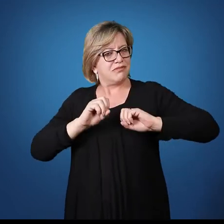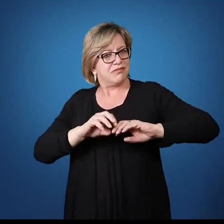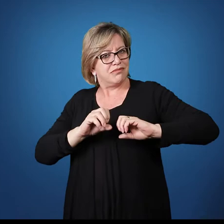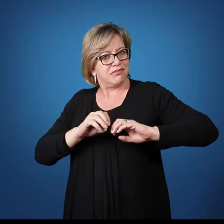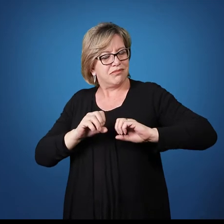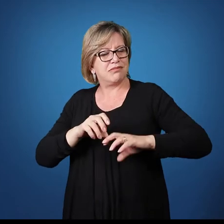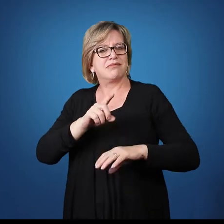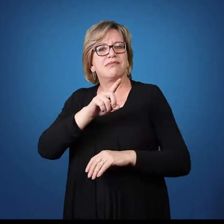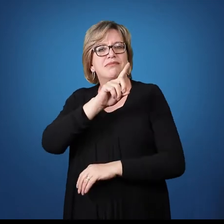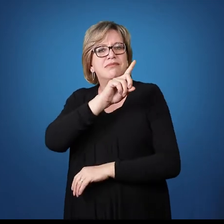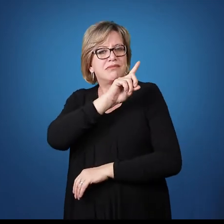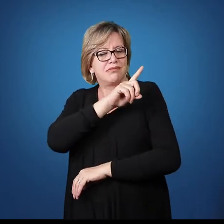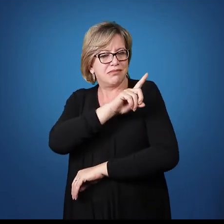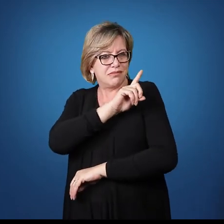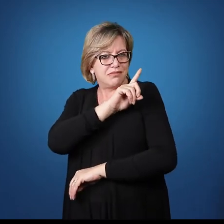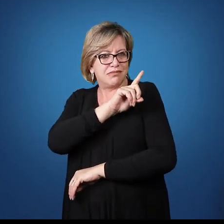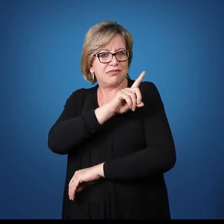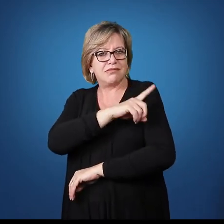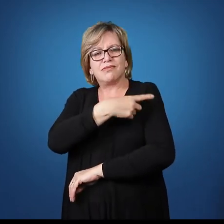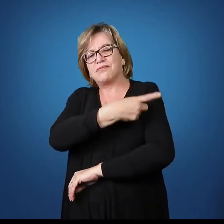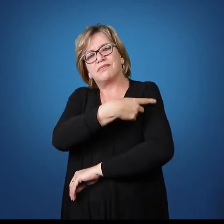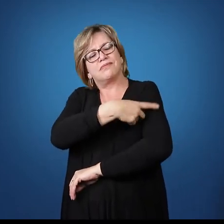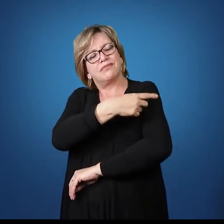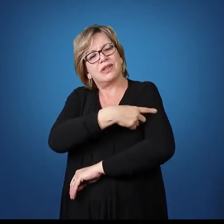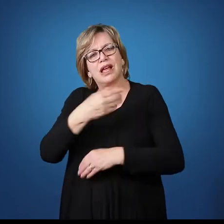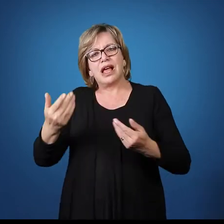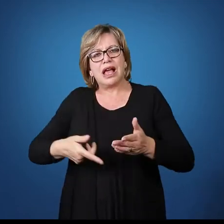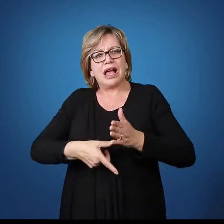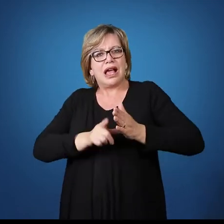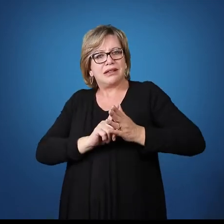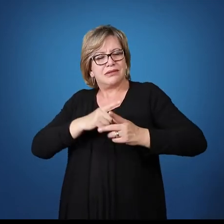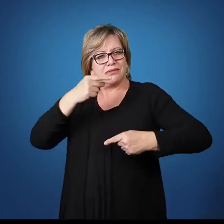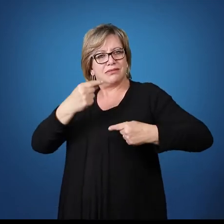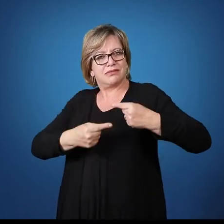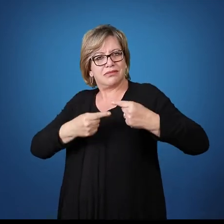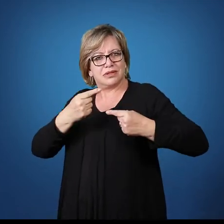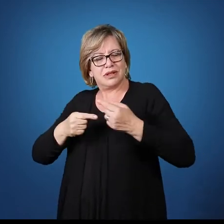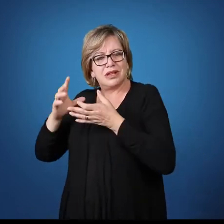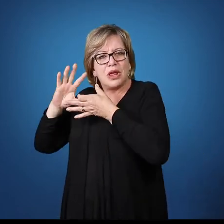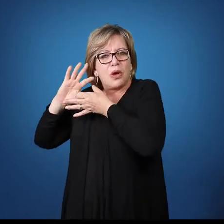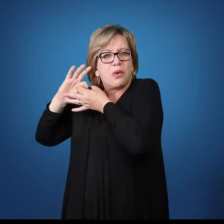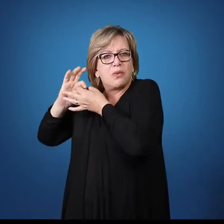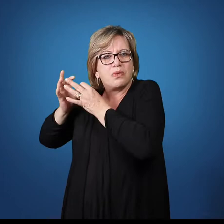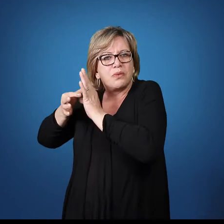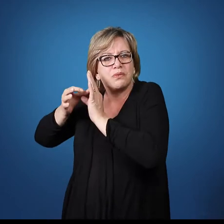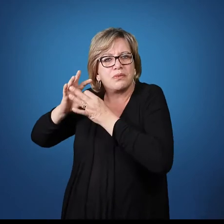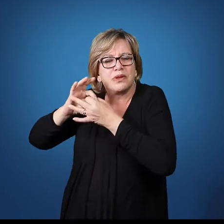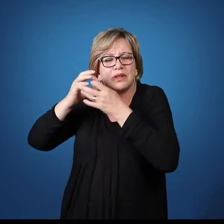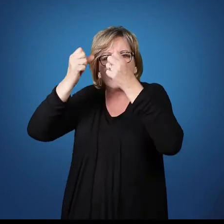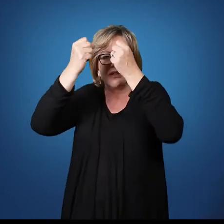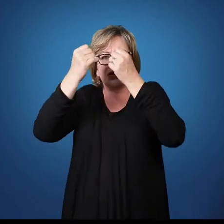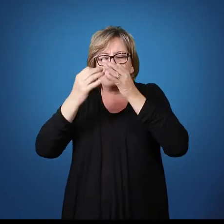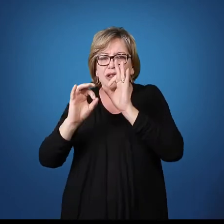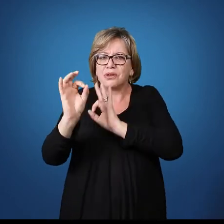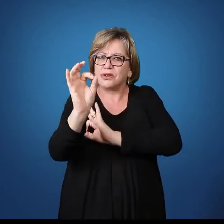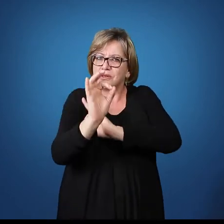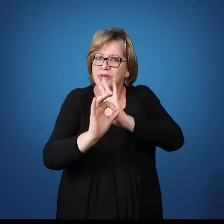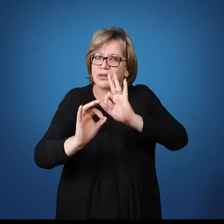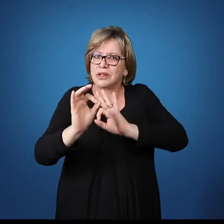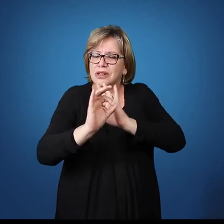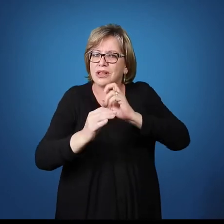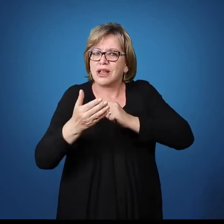ano. Antes de a gente fazer essa discussão, eu gostaria de fazer uma breve contextualização a respeito da organização do